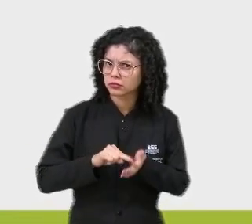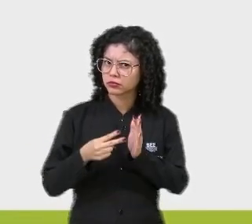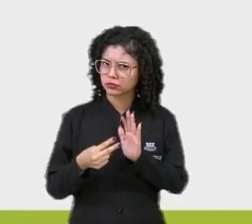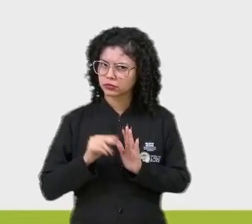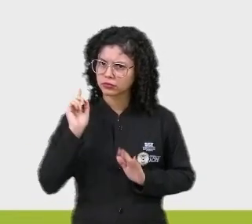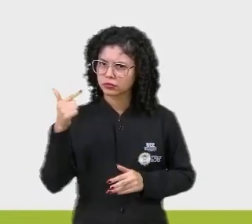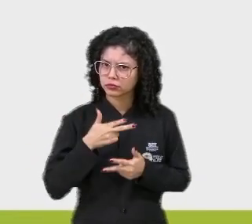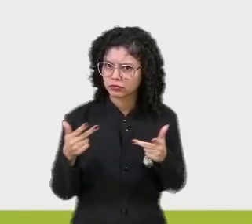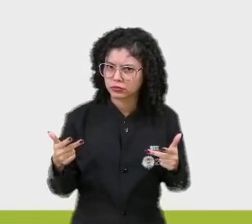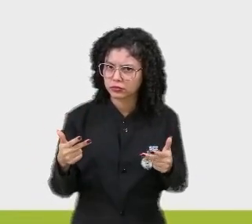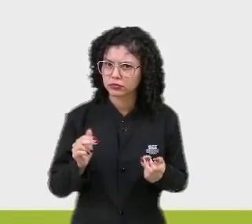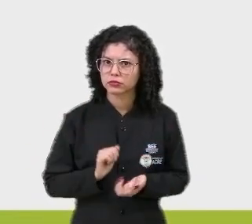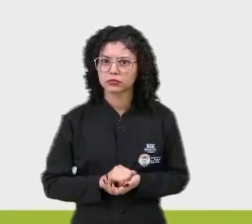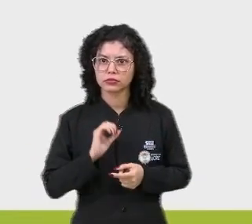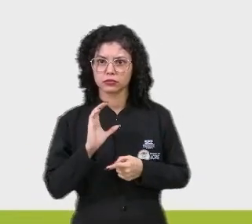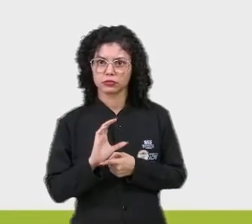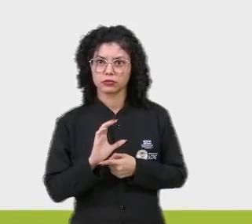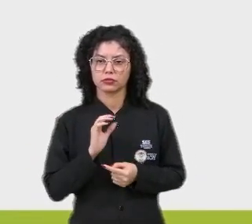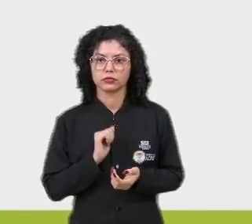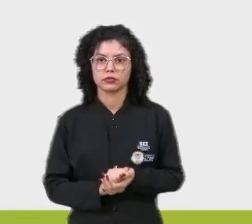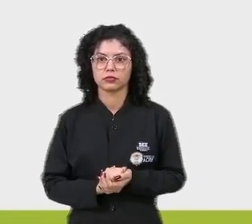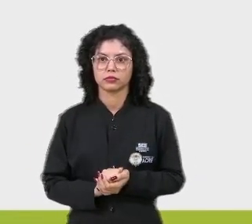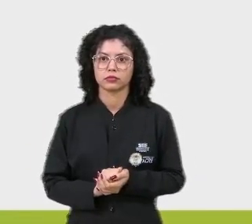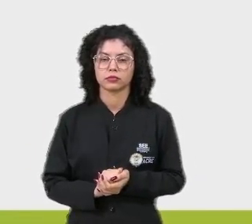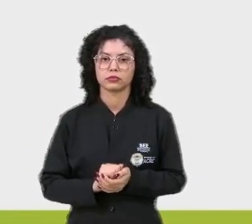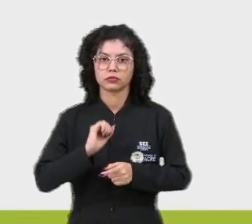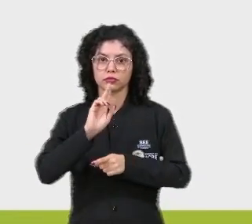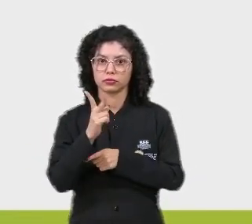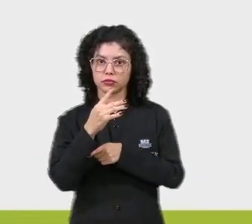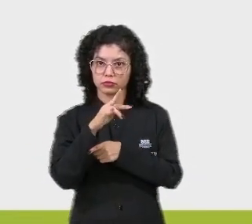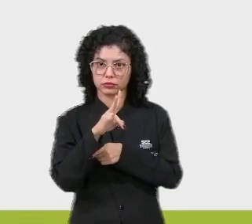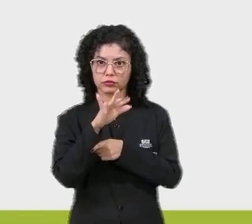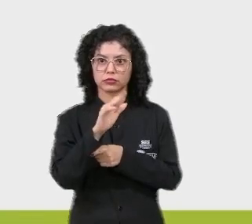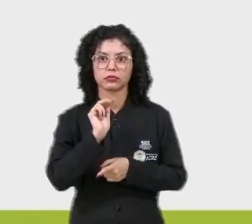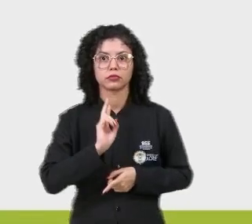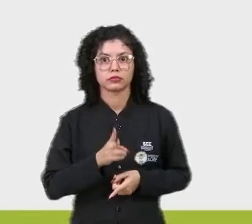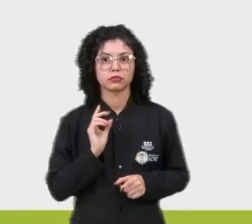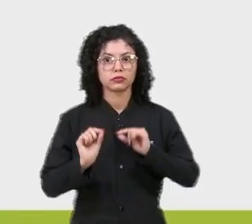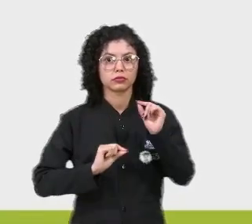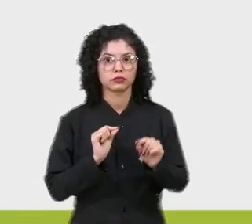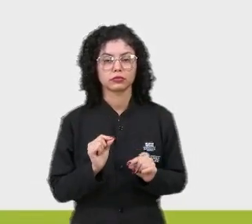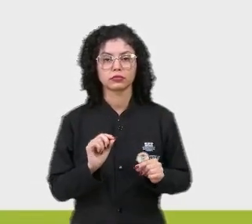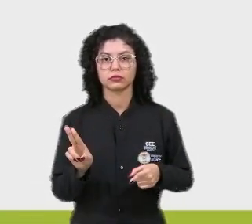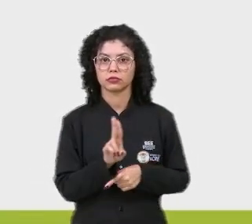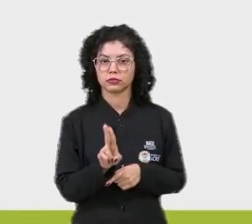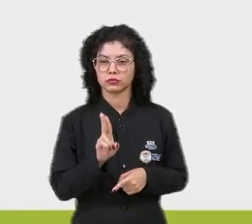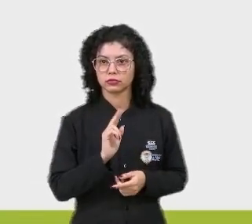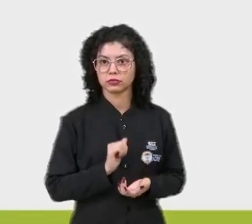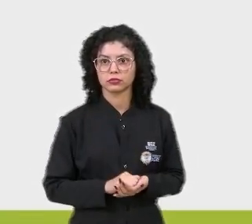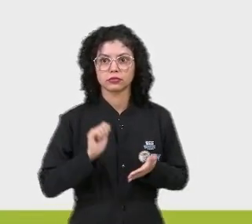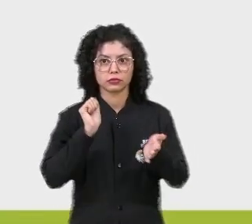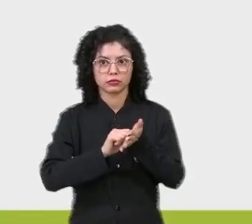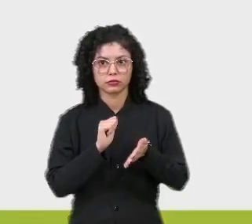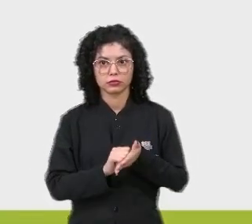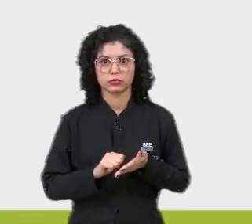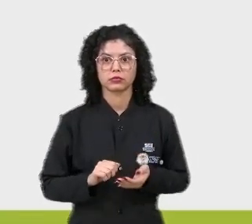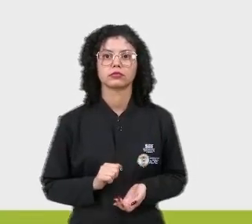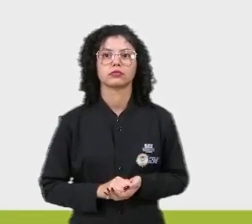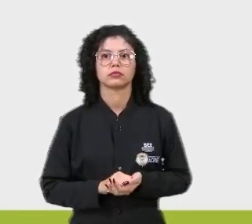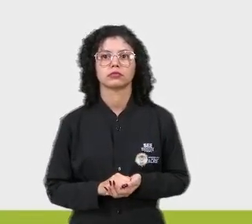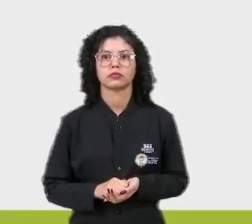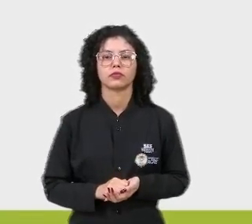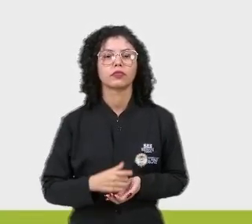em outra coisa letra C homonímia mesmo o quê mesmo nome descrito igual para